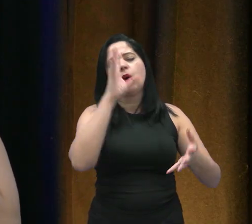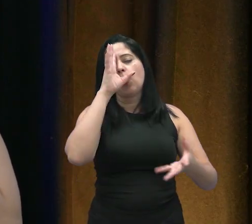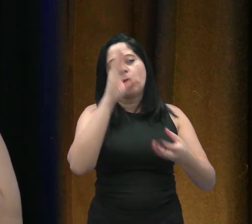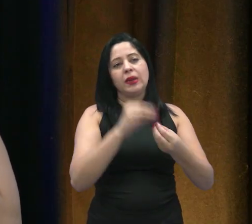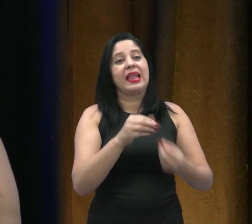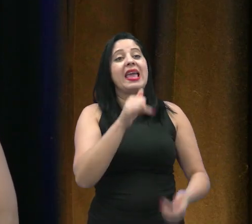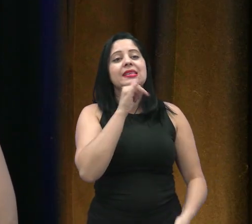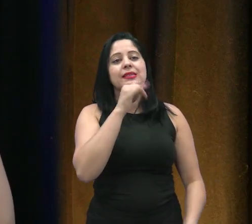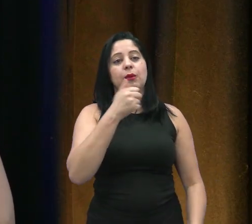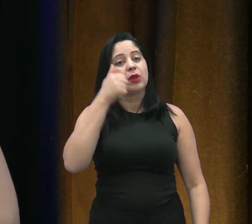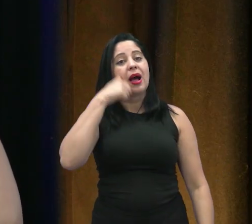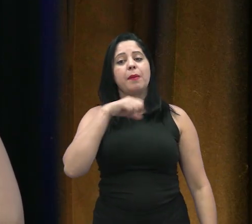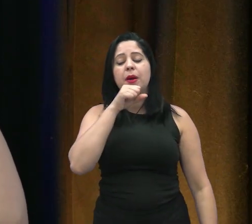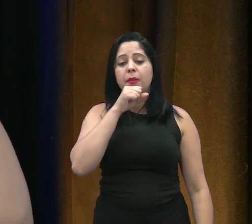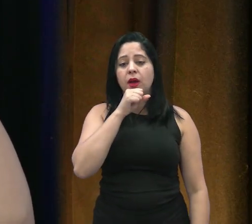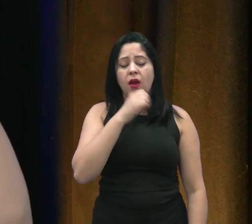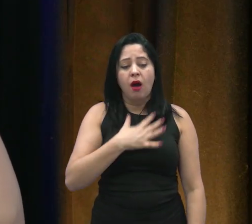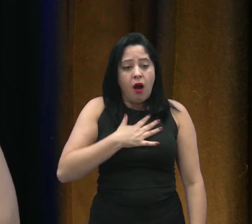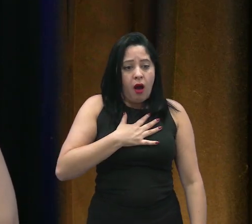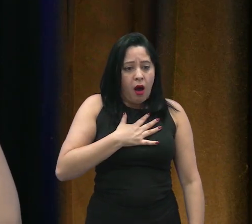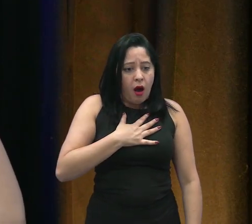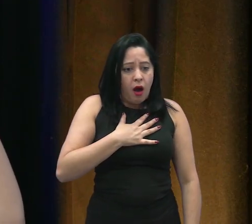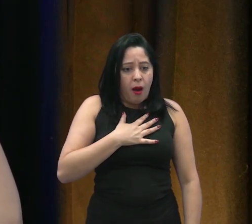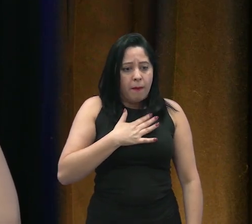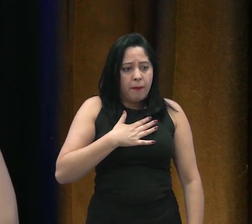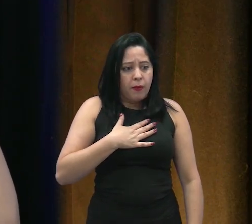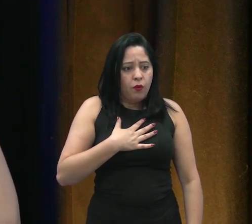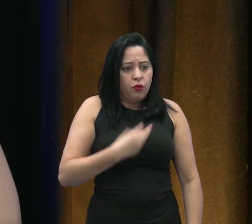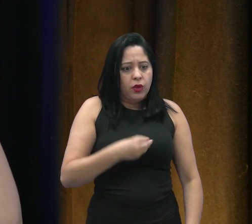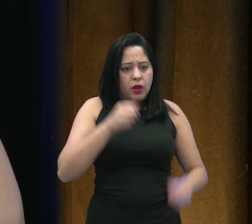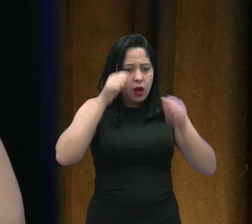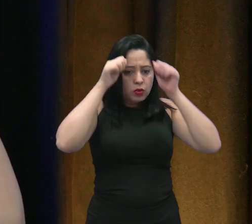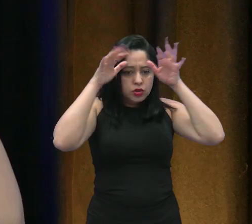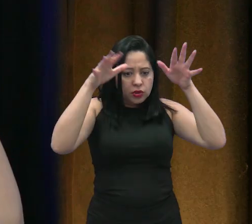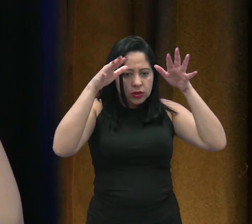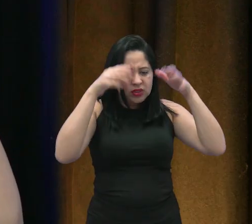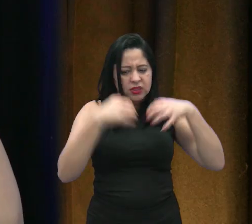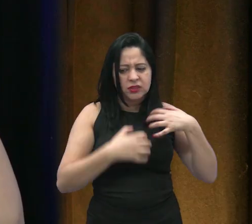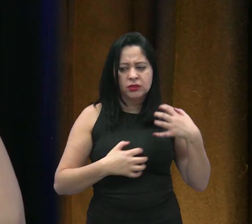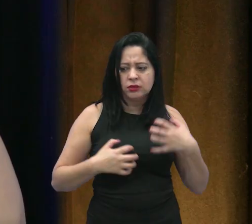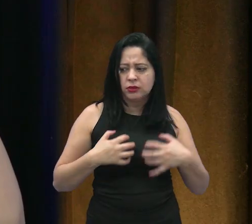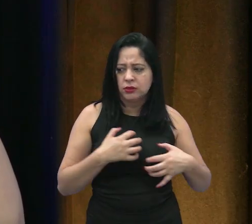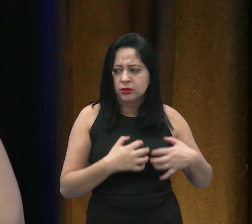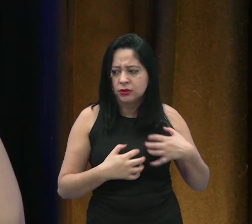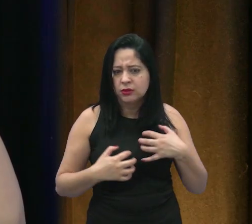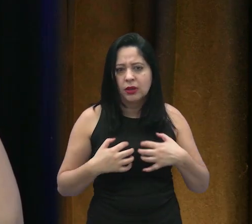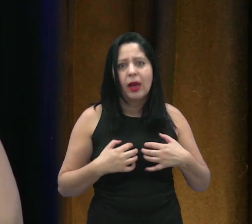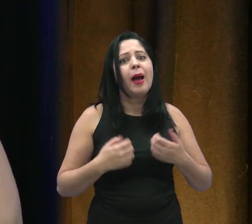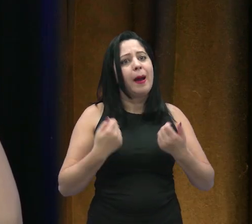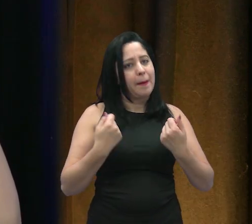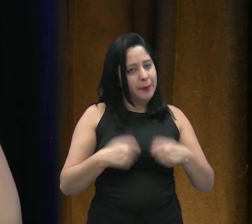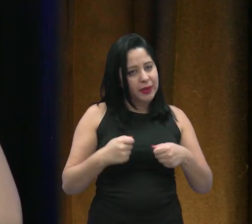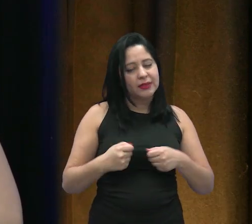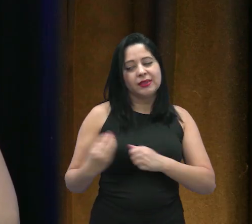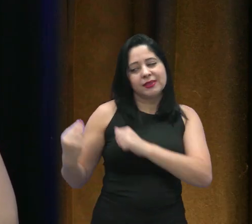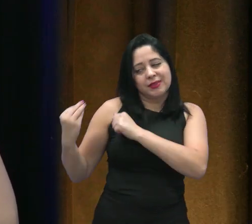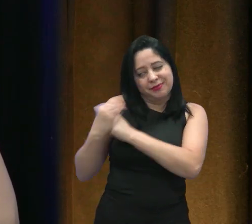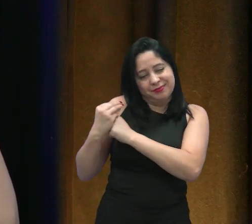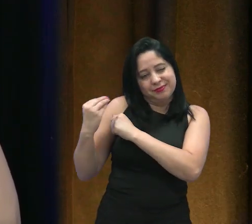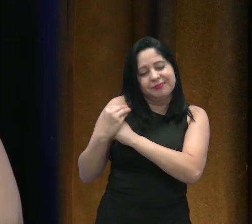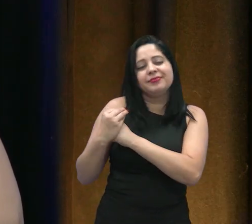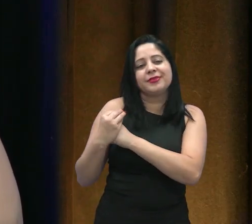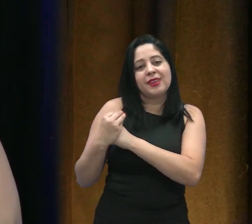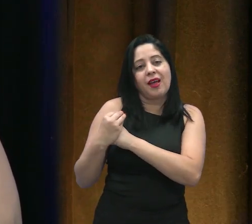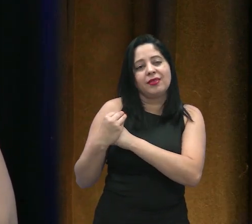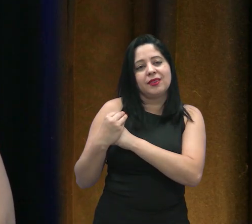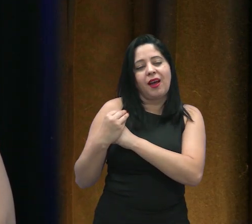que nem a mãe que recebeu, né, o diagnóstico, como ela se sente com isso, como ela pode trabalhar isso também. Né? Quem cuida também tem